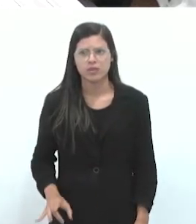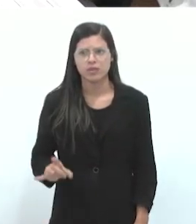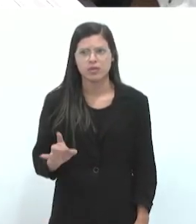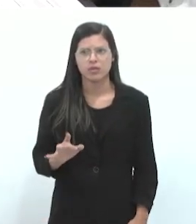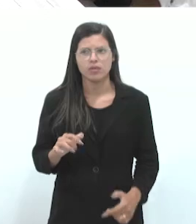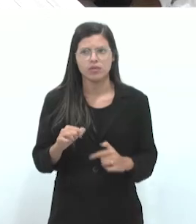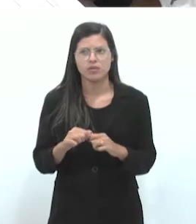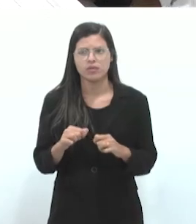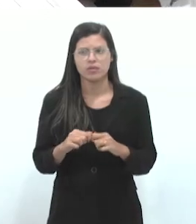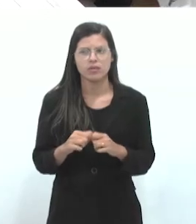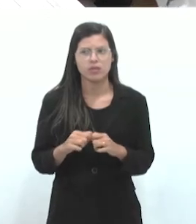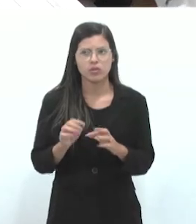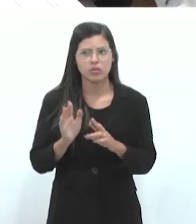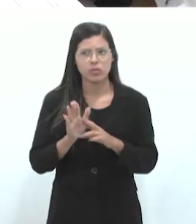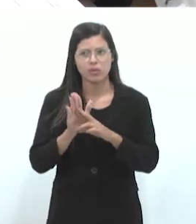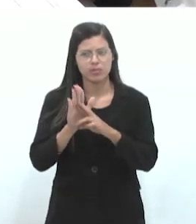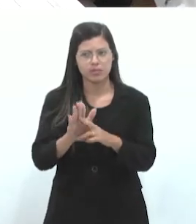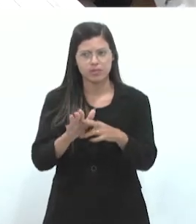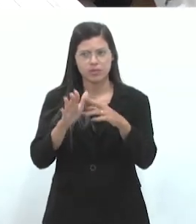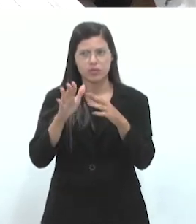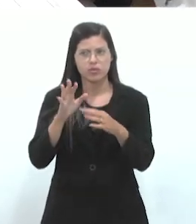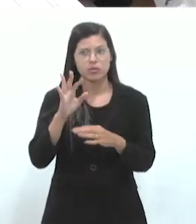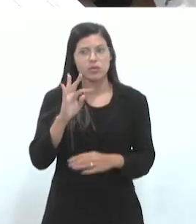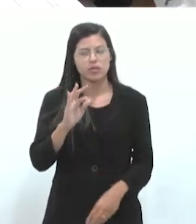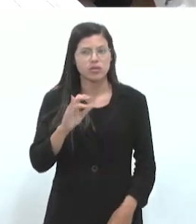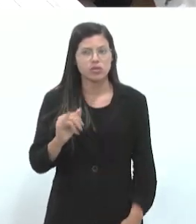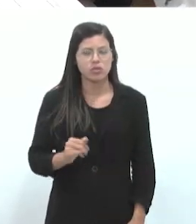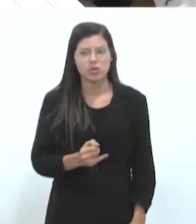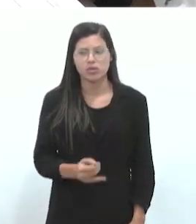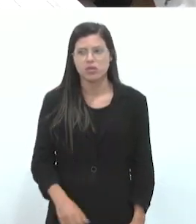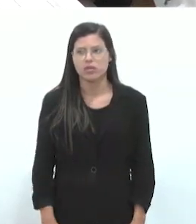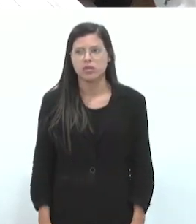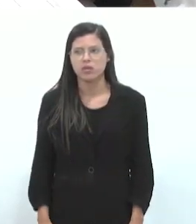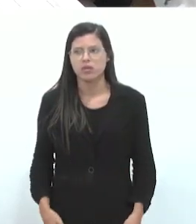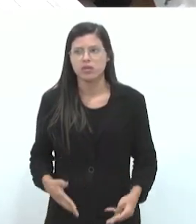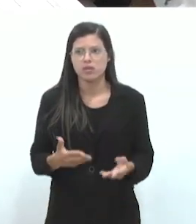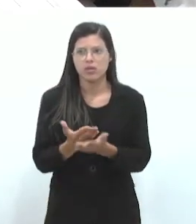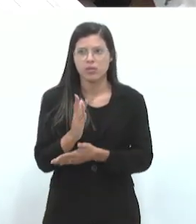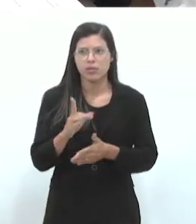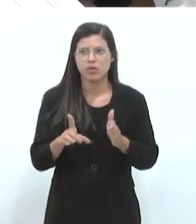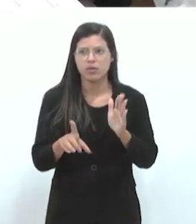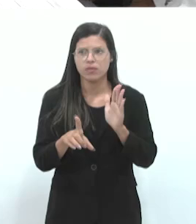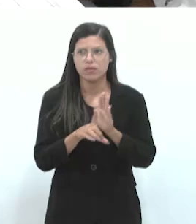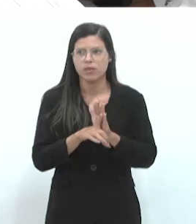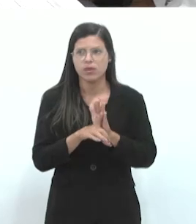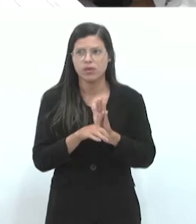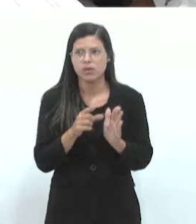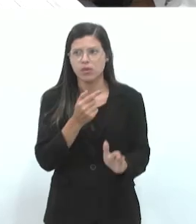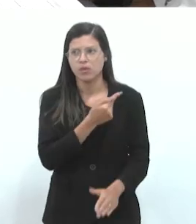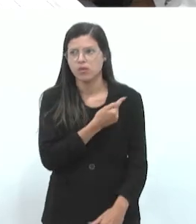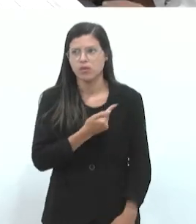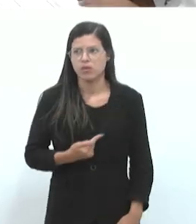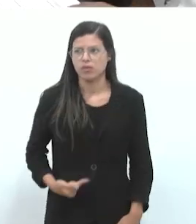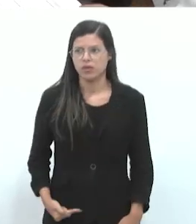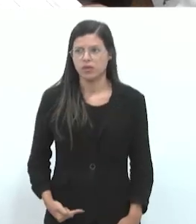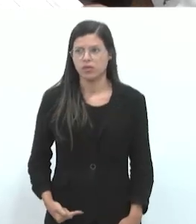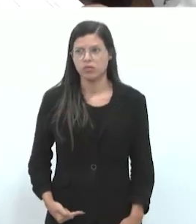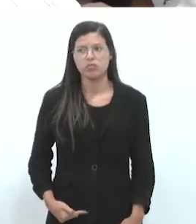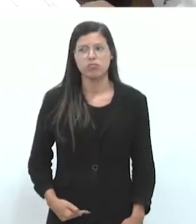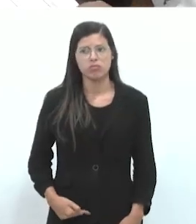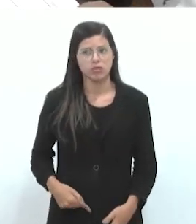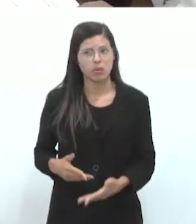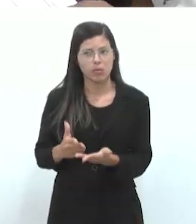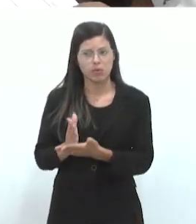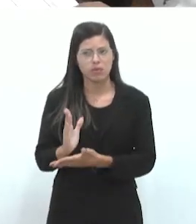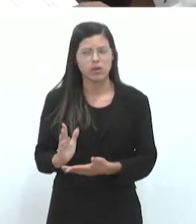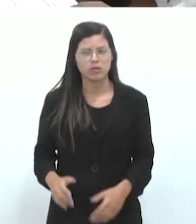cá para nós, não deixa de ser uma incoerência. A gente aprova uma lei. E imagina que seja lei, o governador deve ter sancionado. Deputado Carlos Mink, Eu